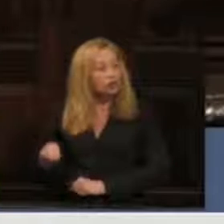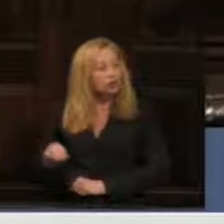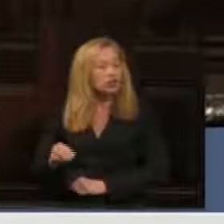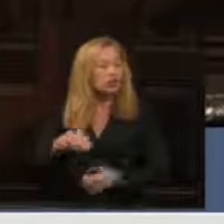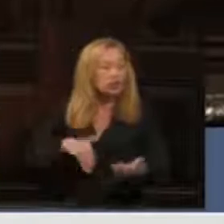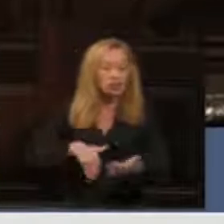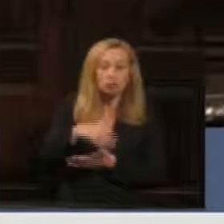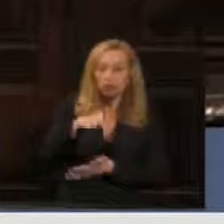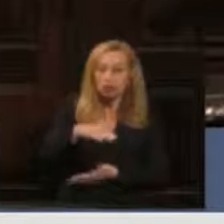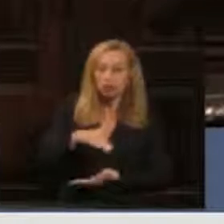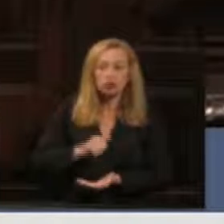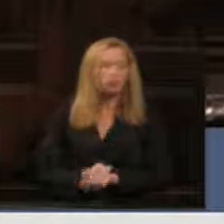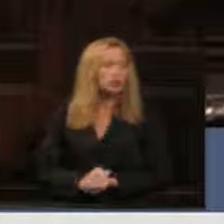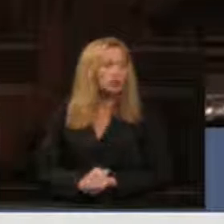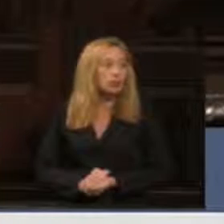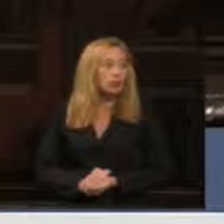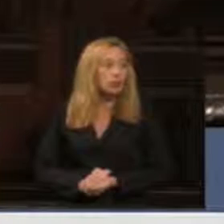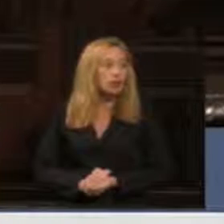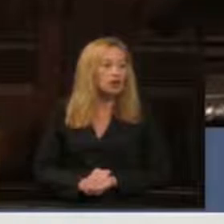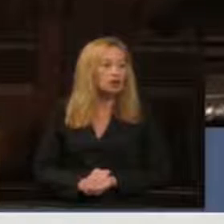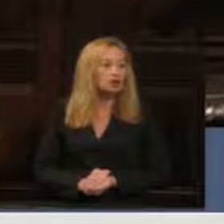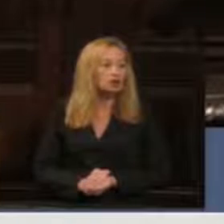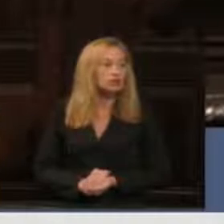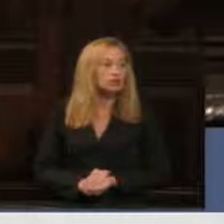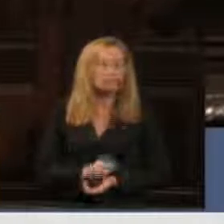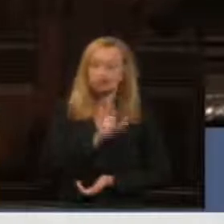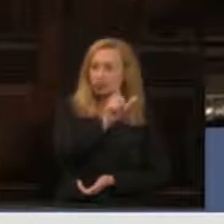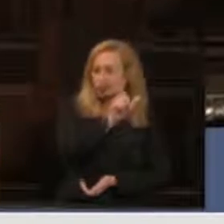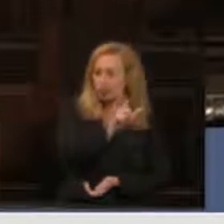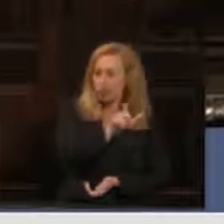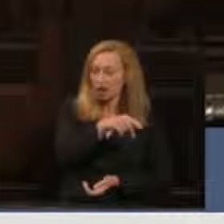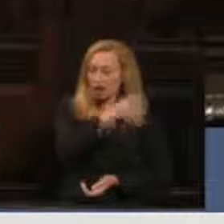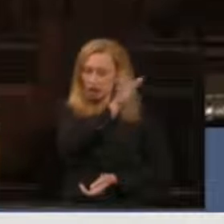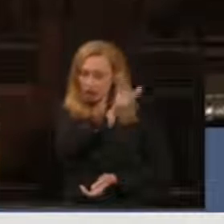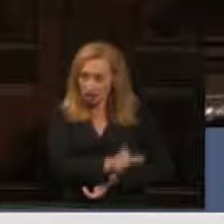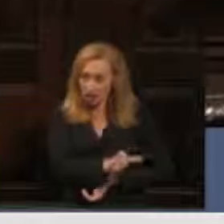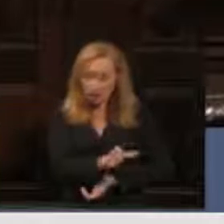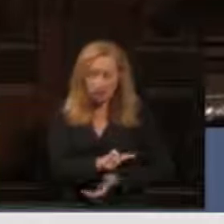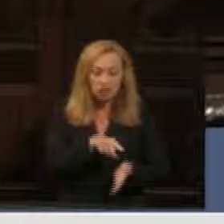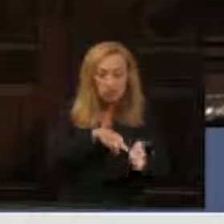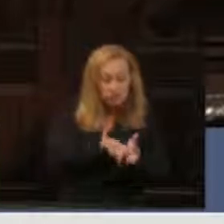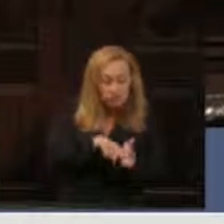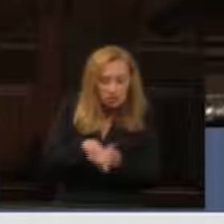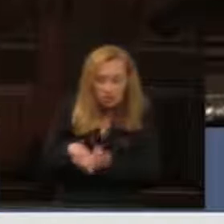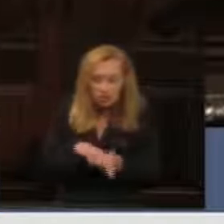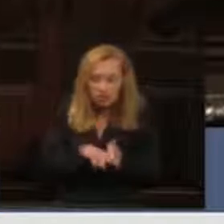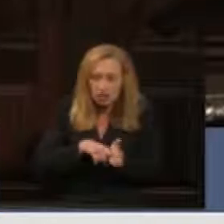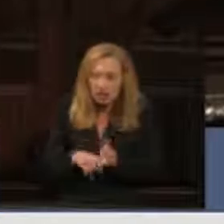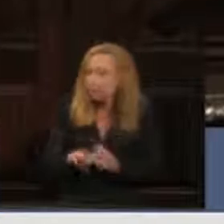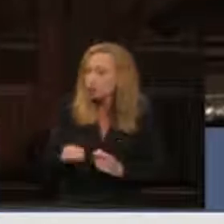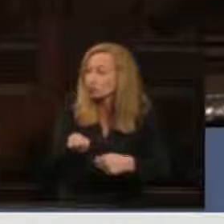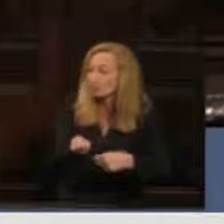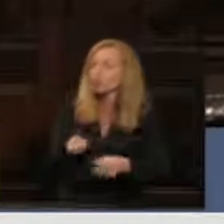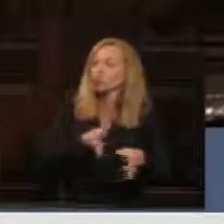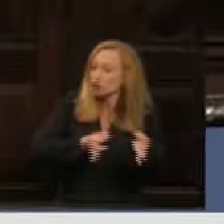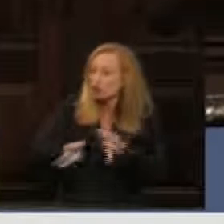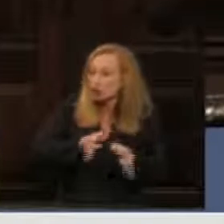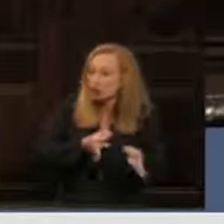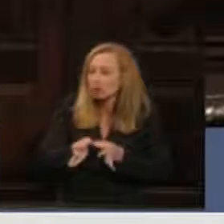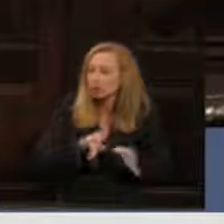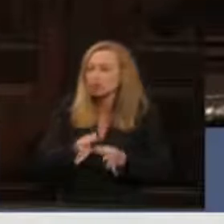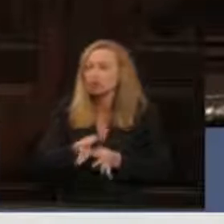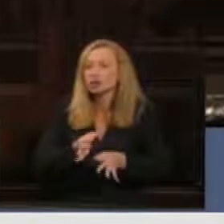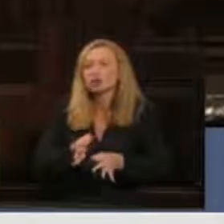aqueles que fiscalizavam e são autores intelectuais dos projetos